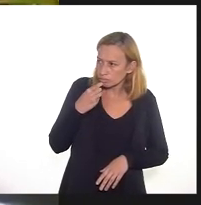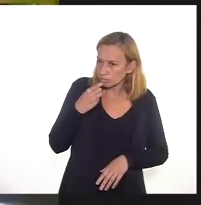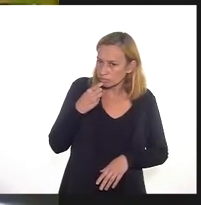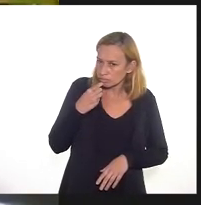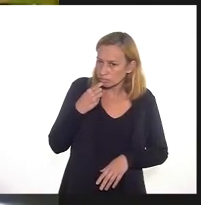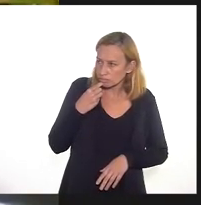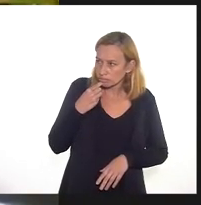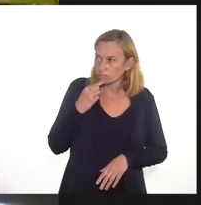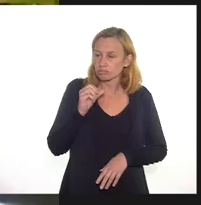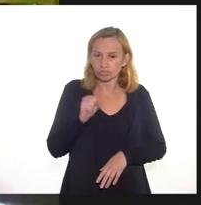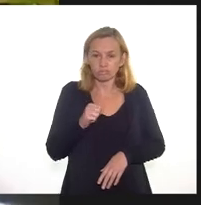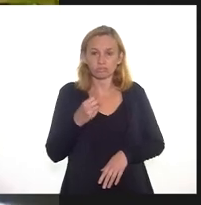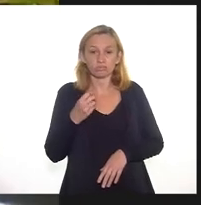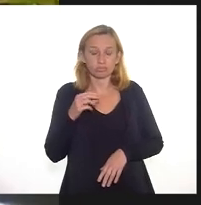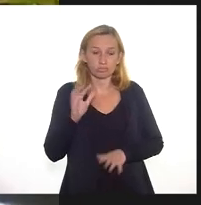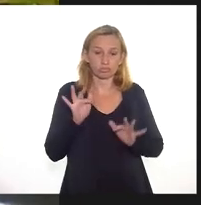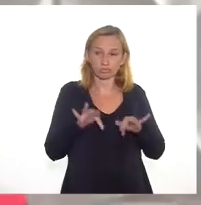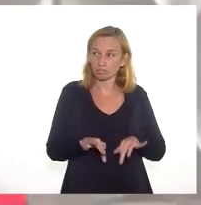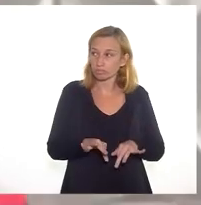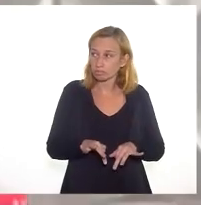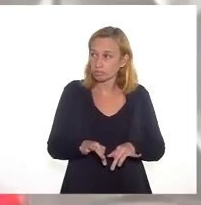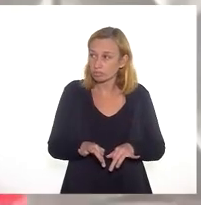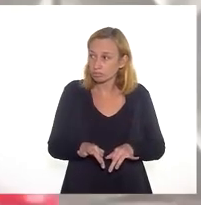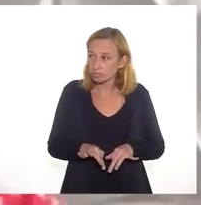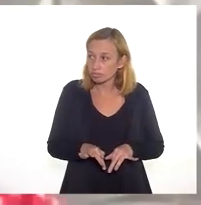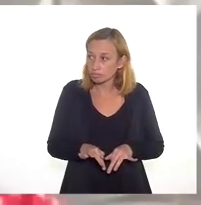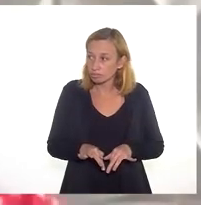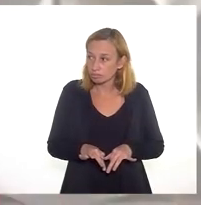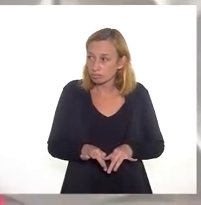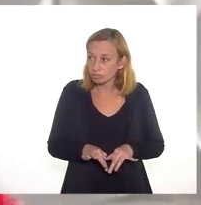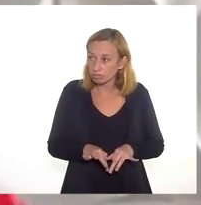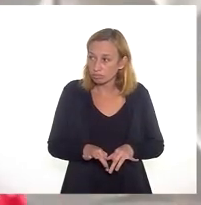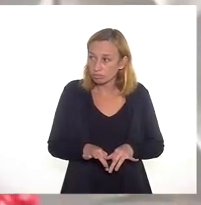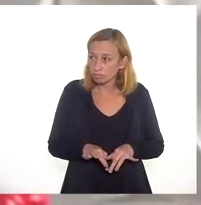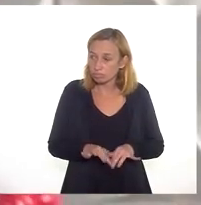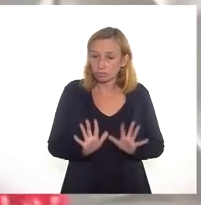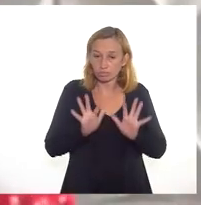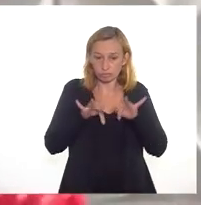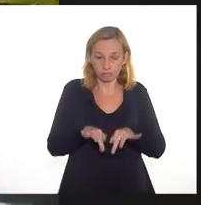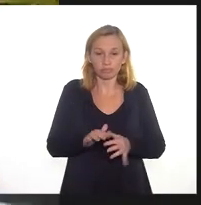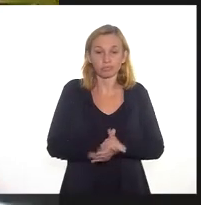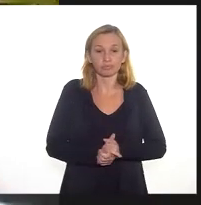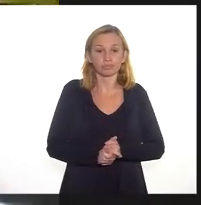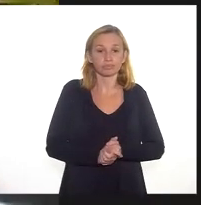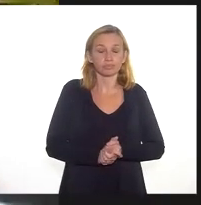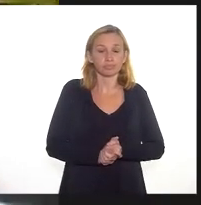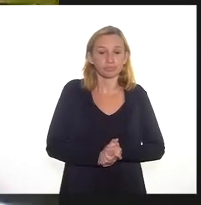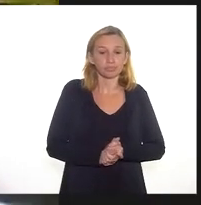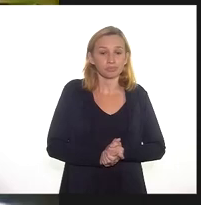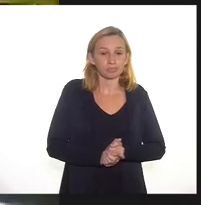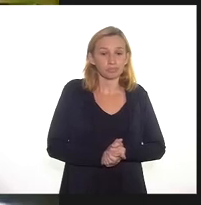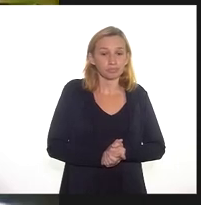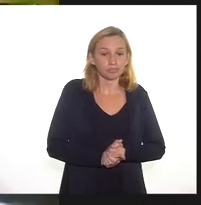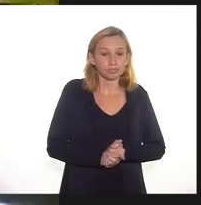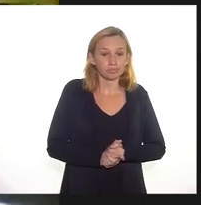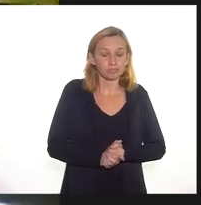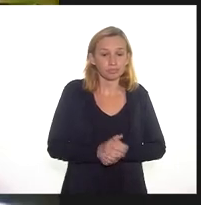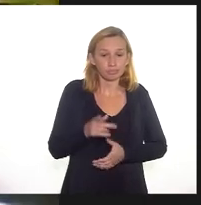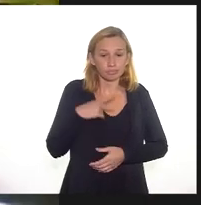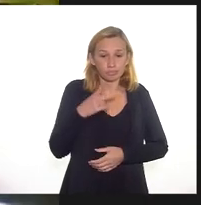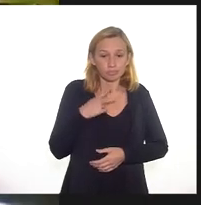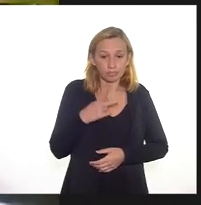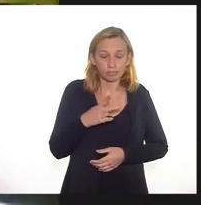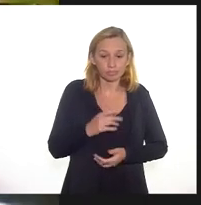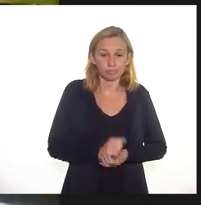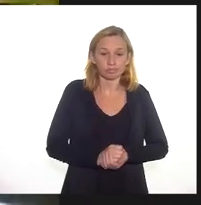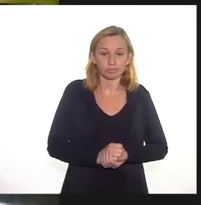Nesses 2 minutinhos finais, tem 2 minutos para sua conclusão. Muito obrigada, senhora presidenta. Falar do